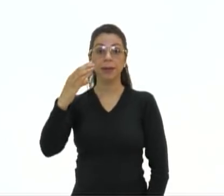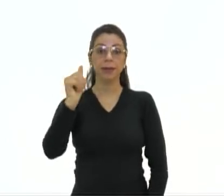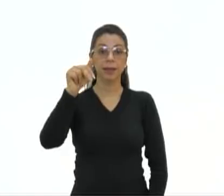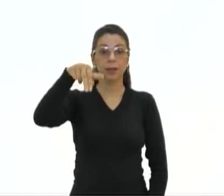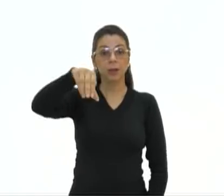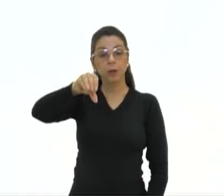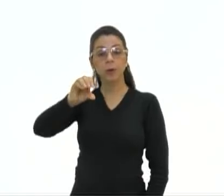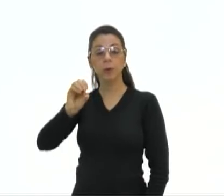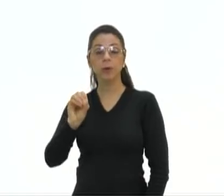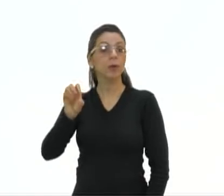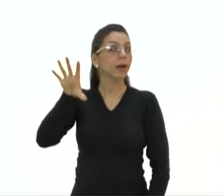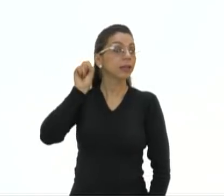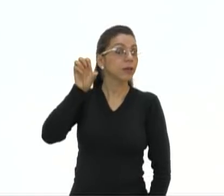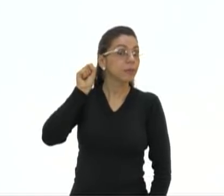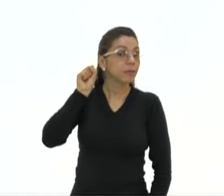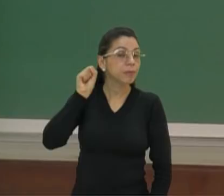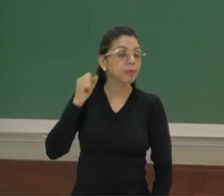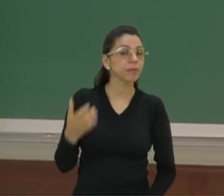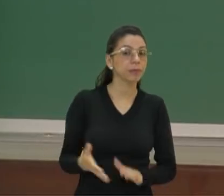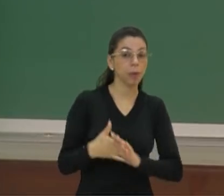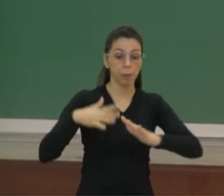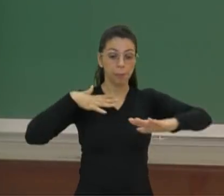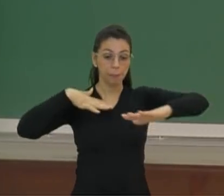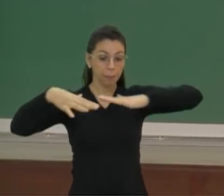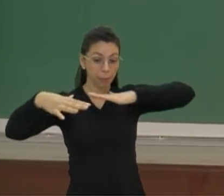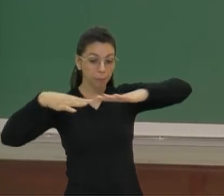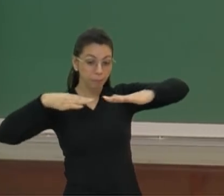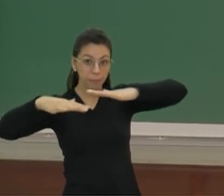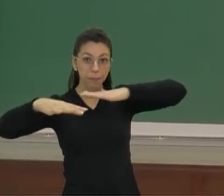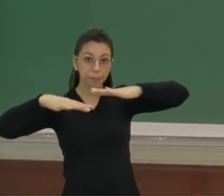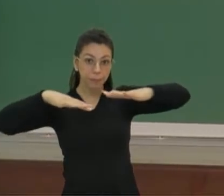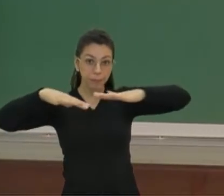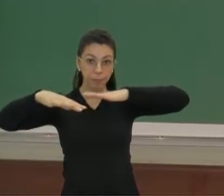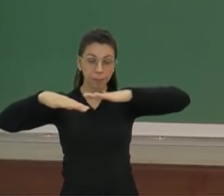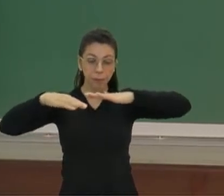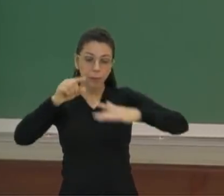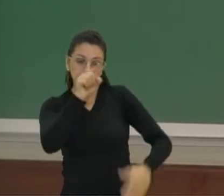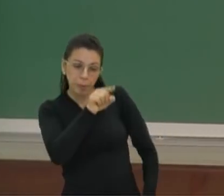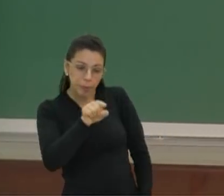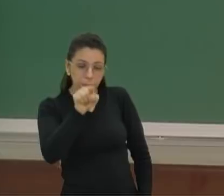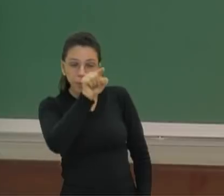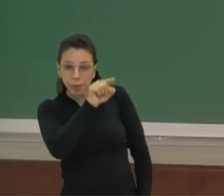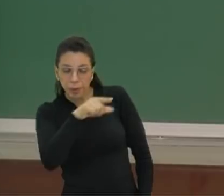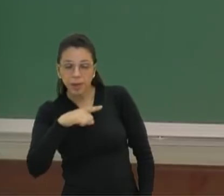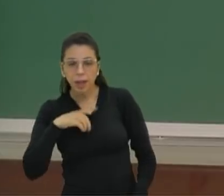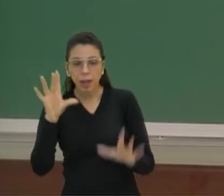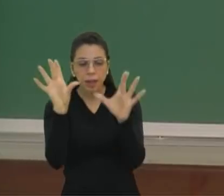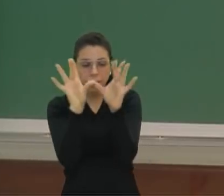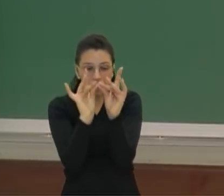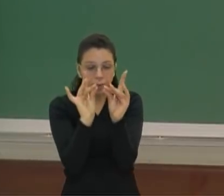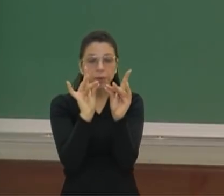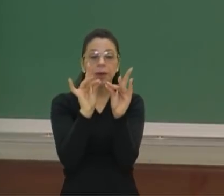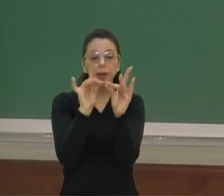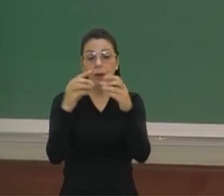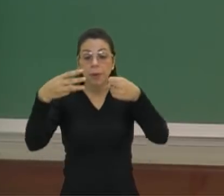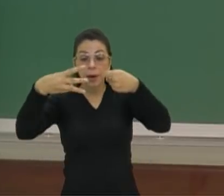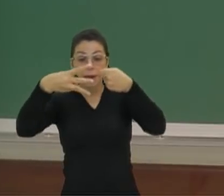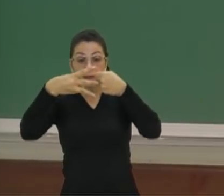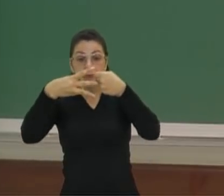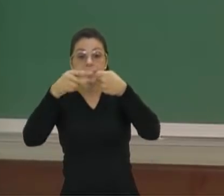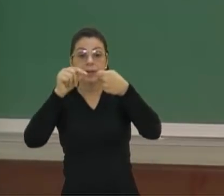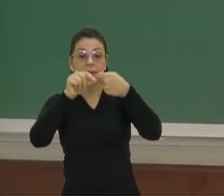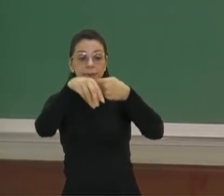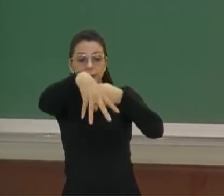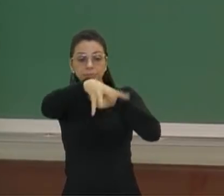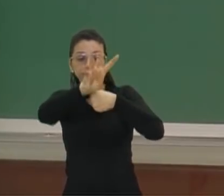Mecanorreceptores. Percebe-se que na movimentação daquela cóclea, eu vou ter o líquido, as células ciliadas